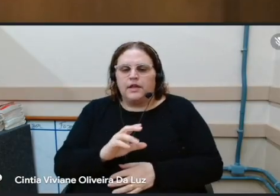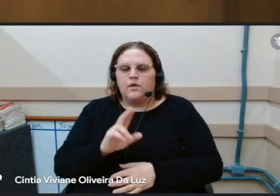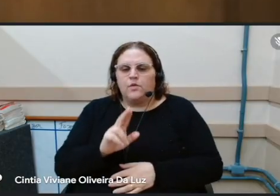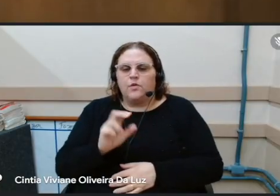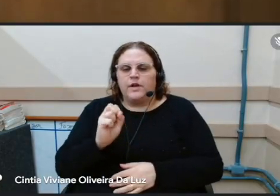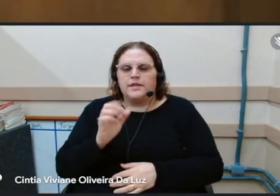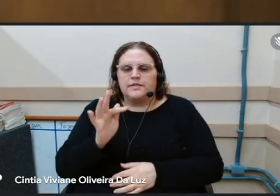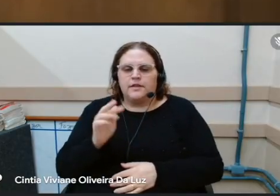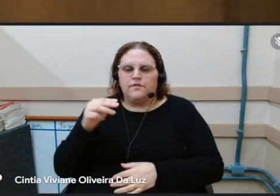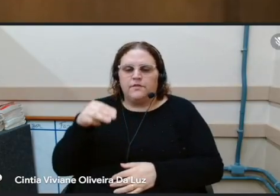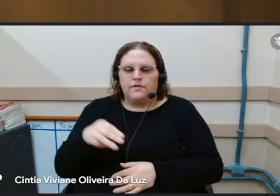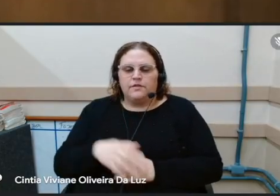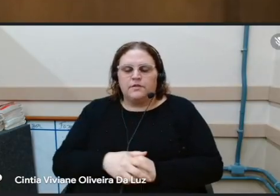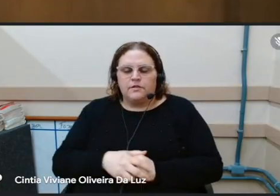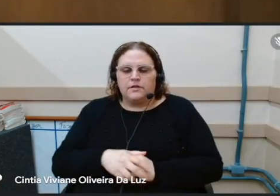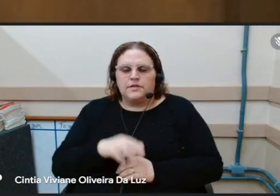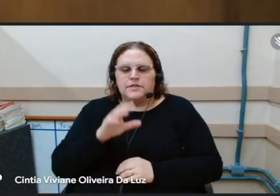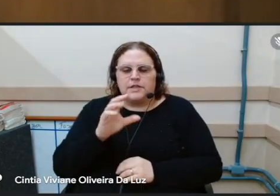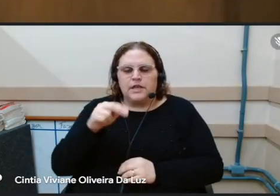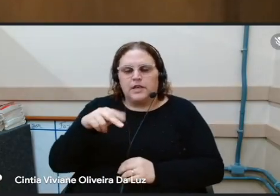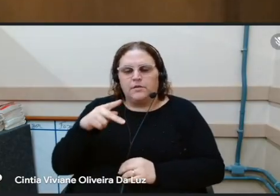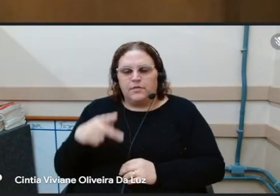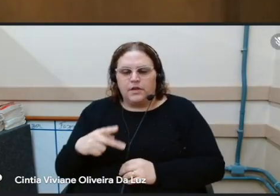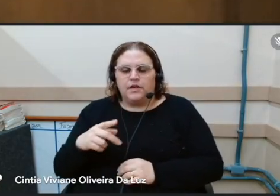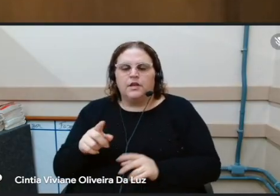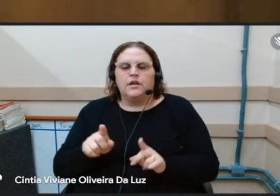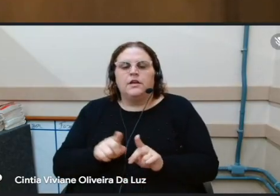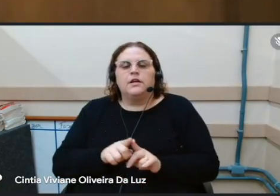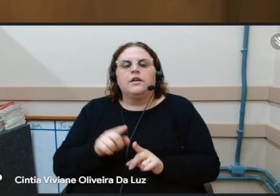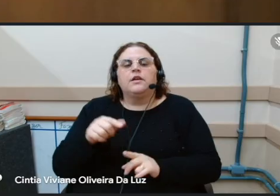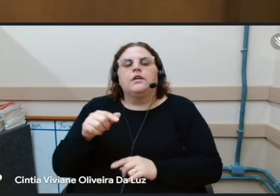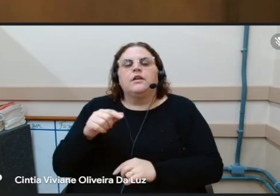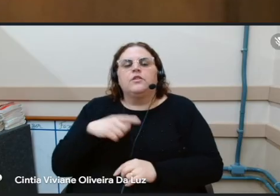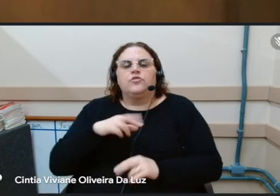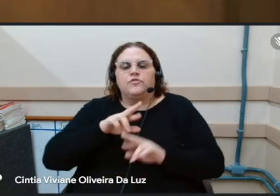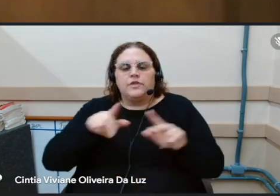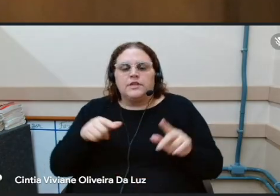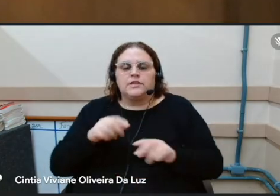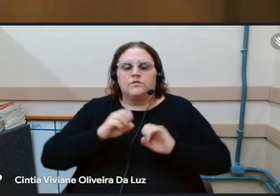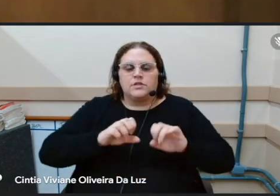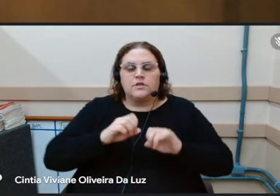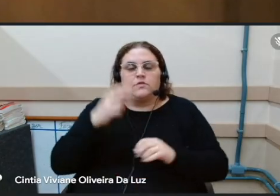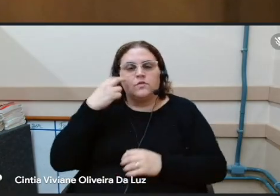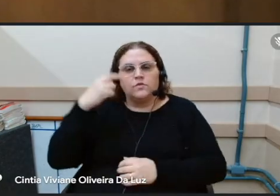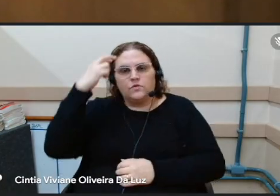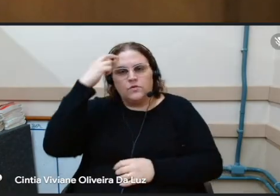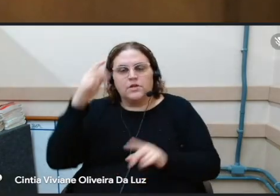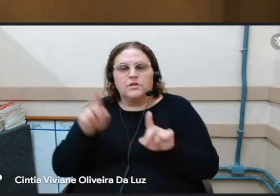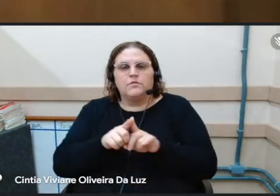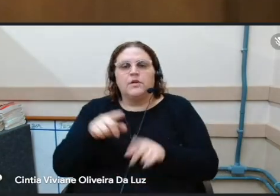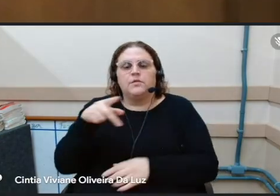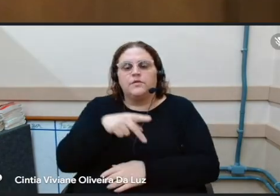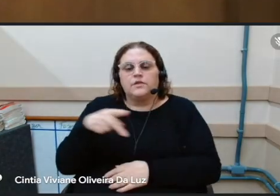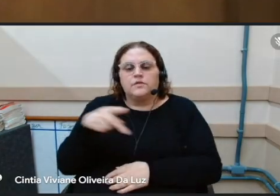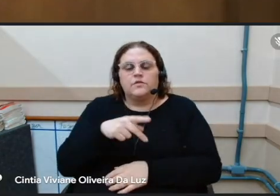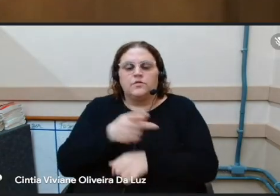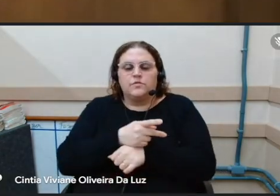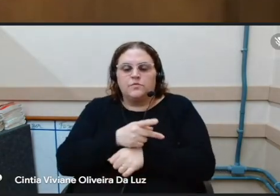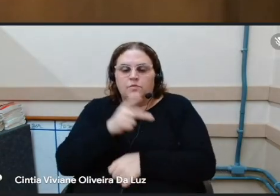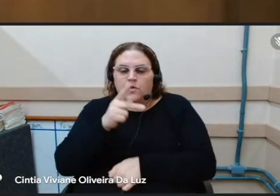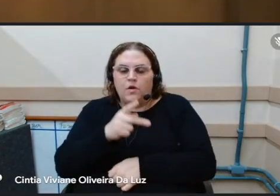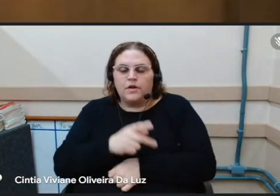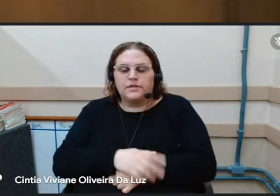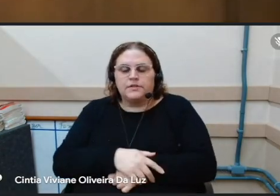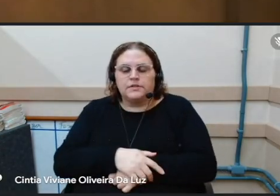CNPQ diferença Educação e Cultura e é professor do programa de pós-graduação